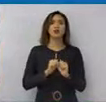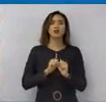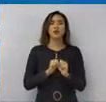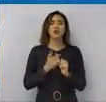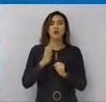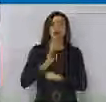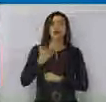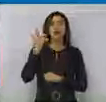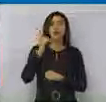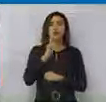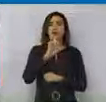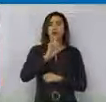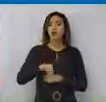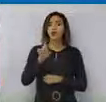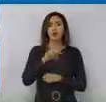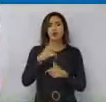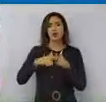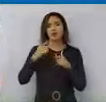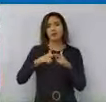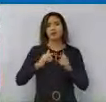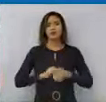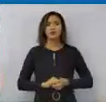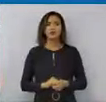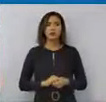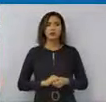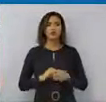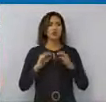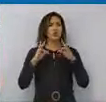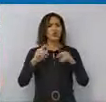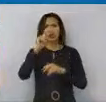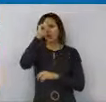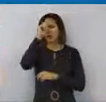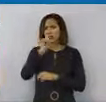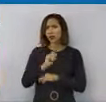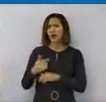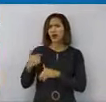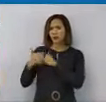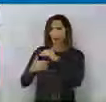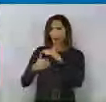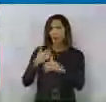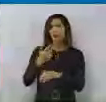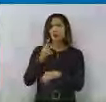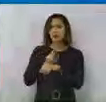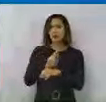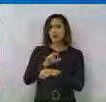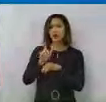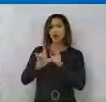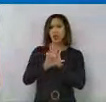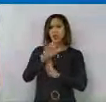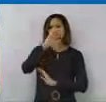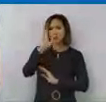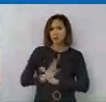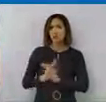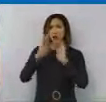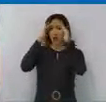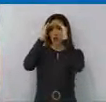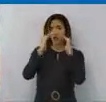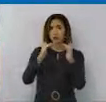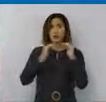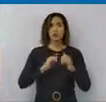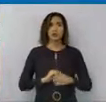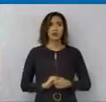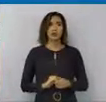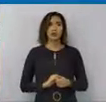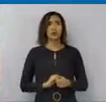mesmo eliminar esses problemas. Toda essa análise levou em conta atender à legislação brasileira, especialmente